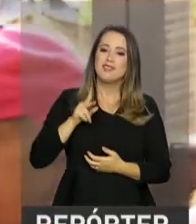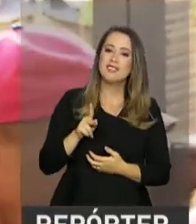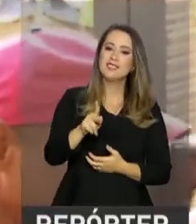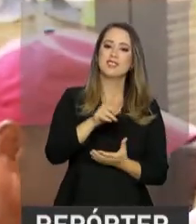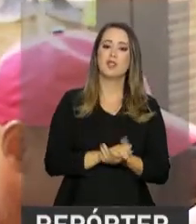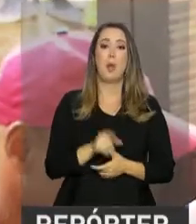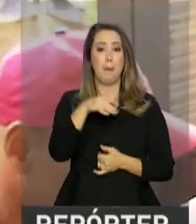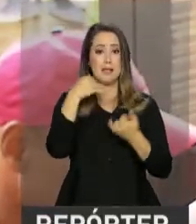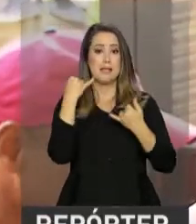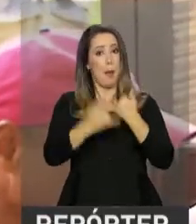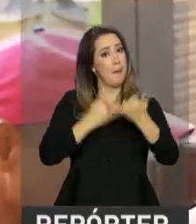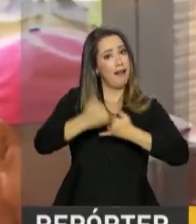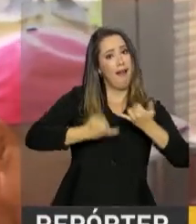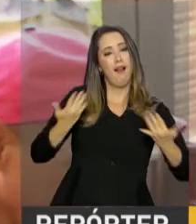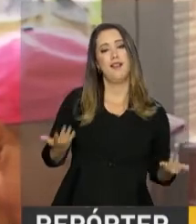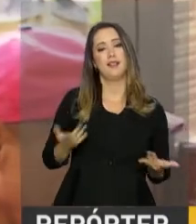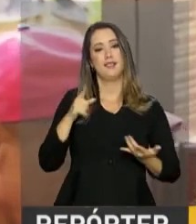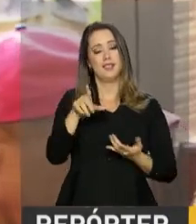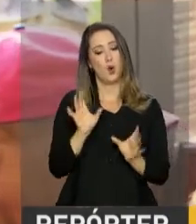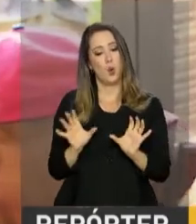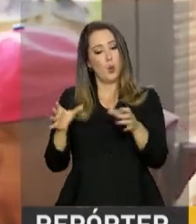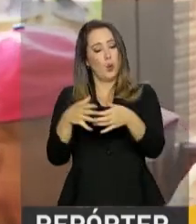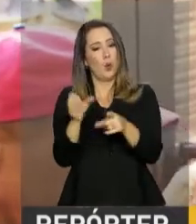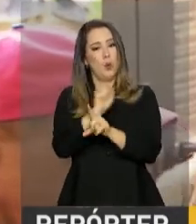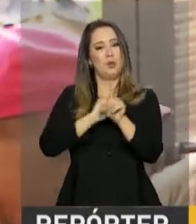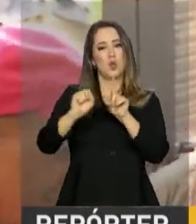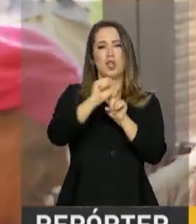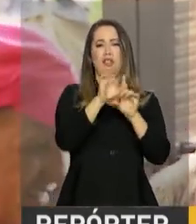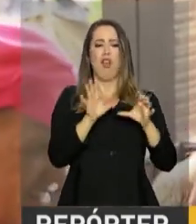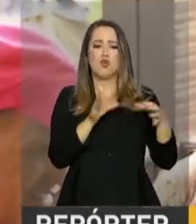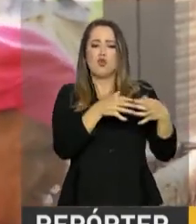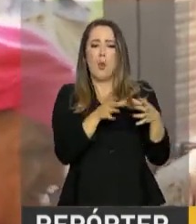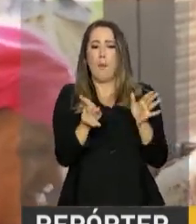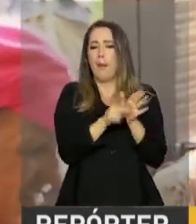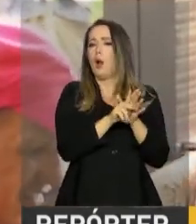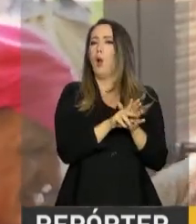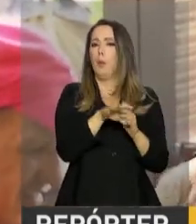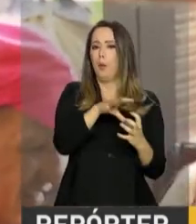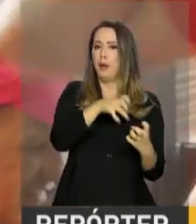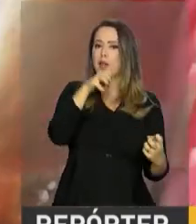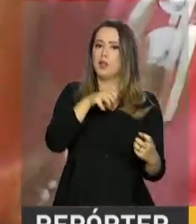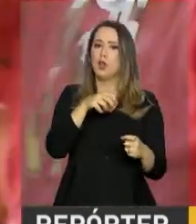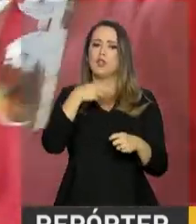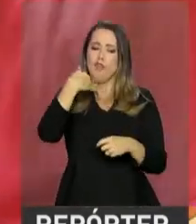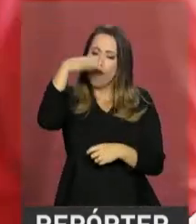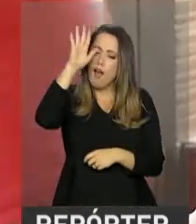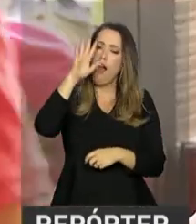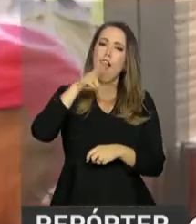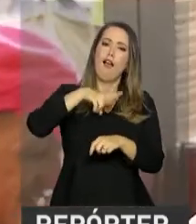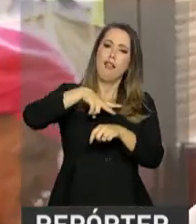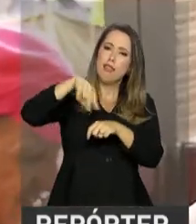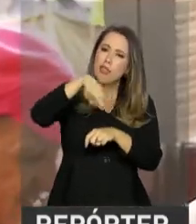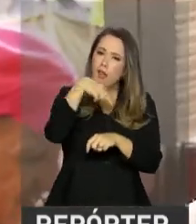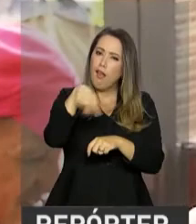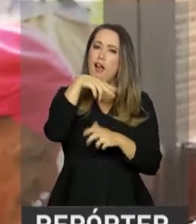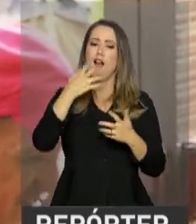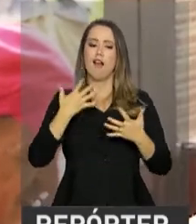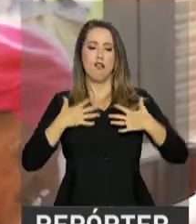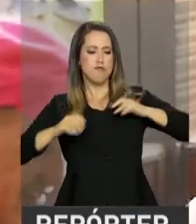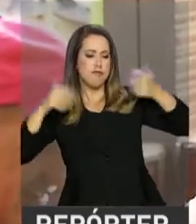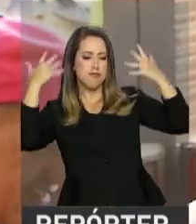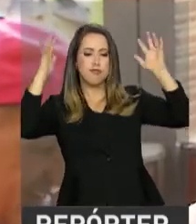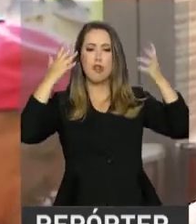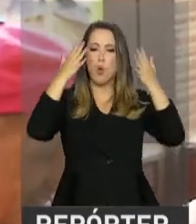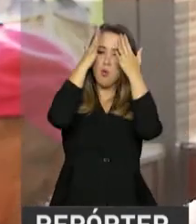se divertir. Tem muita sociedade aí dos idosos. A pessoa vai, dança um pouco, e aí mexe o